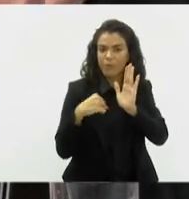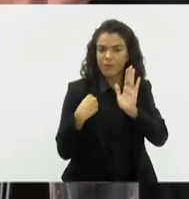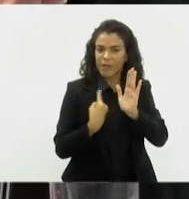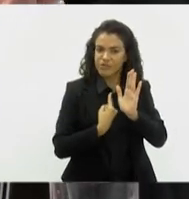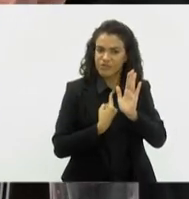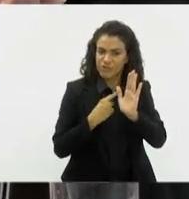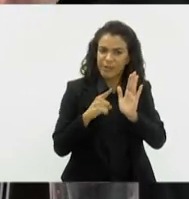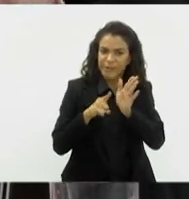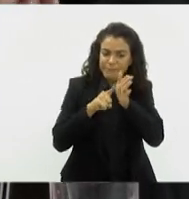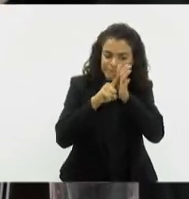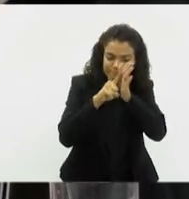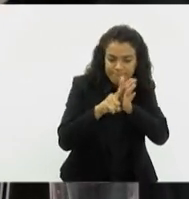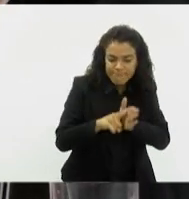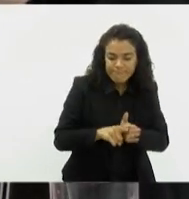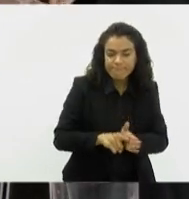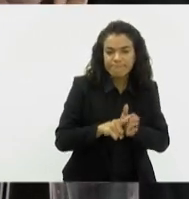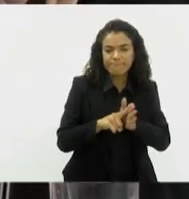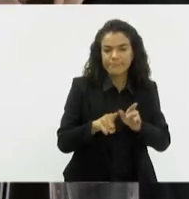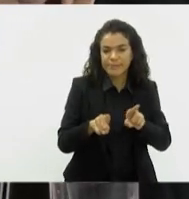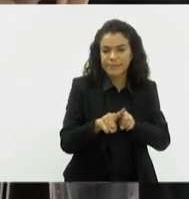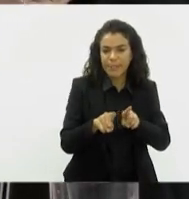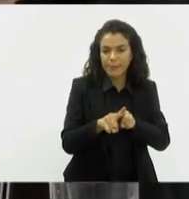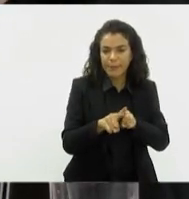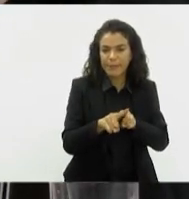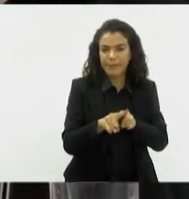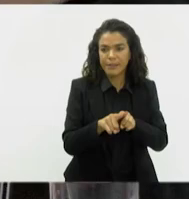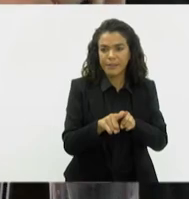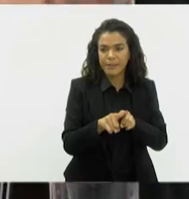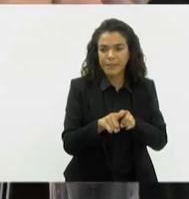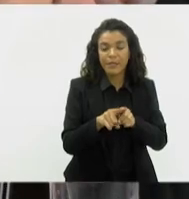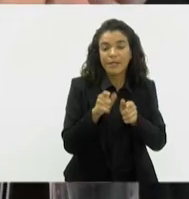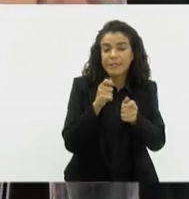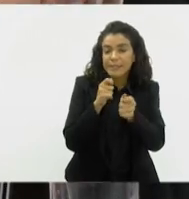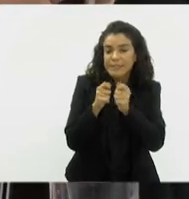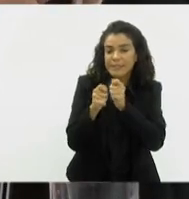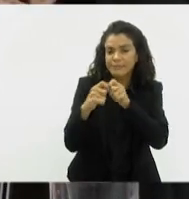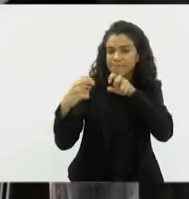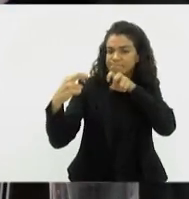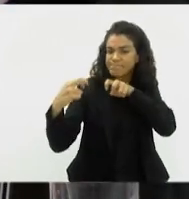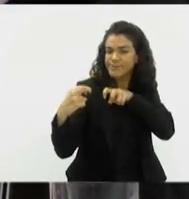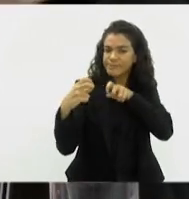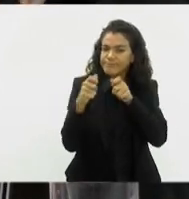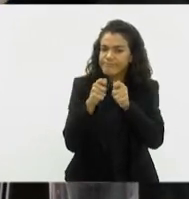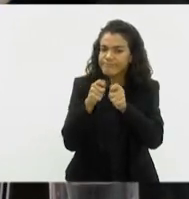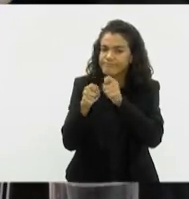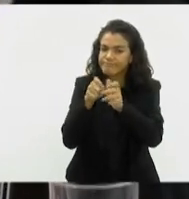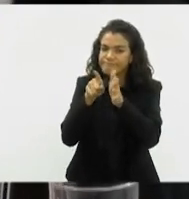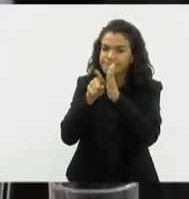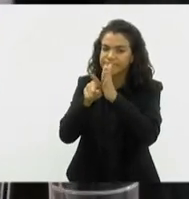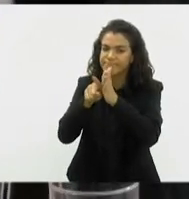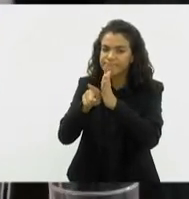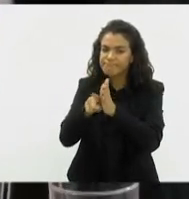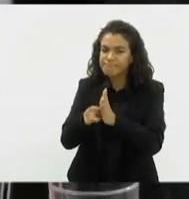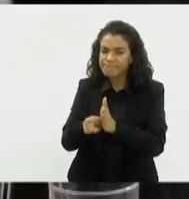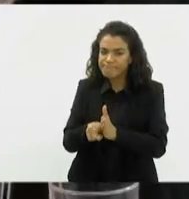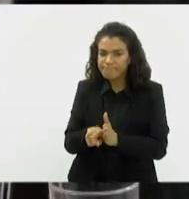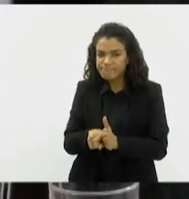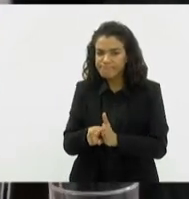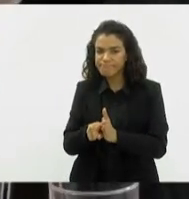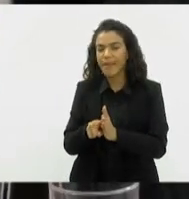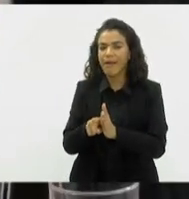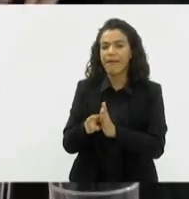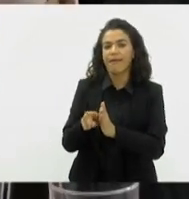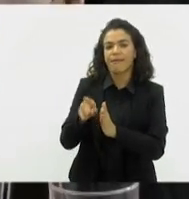foi um documento muito importante. E nós realizamos também as entrevistas. Então, assim, a gente tem adquiriu uma bagagem,